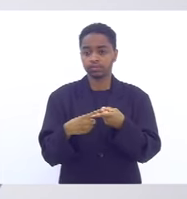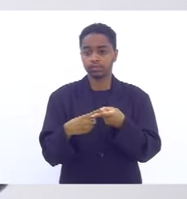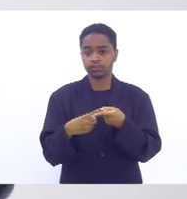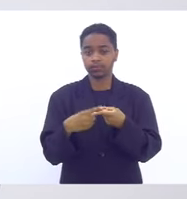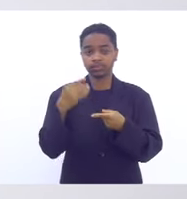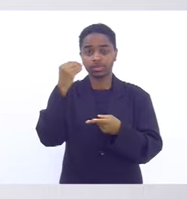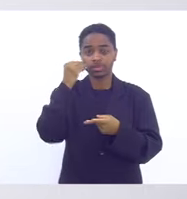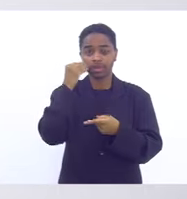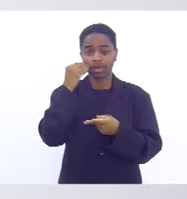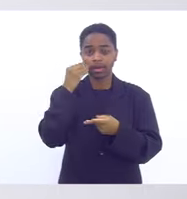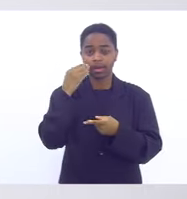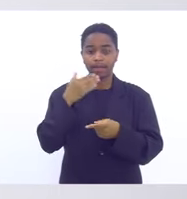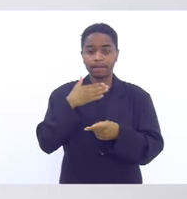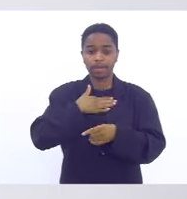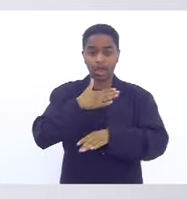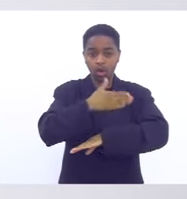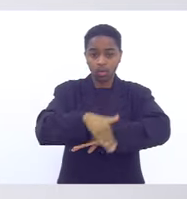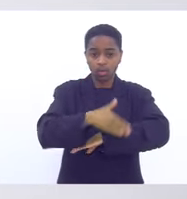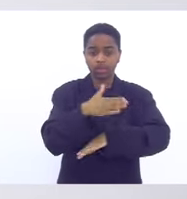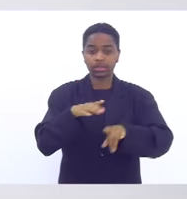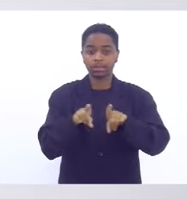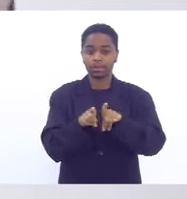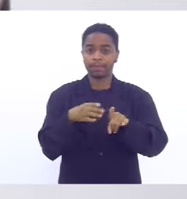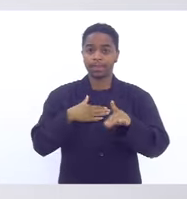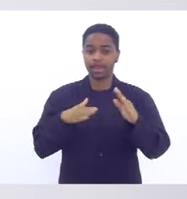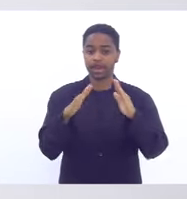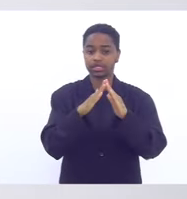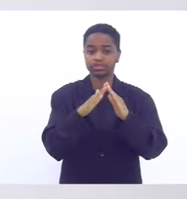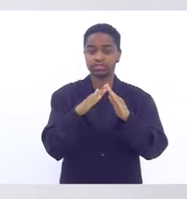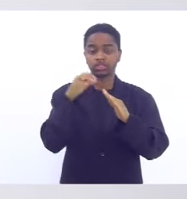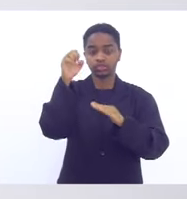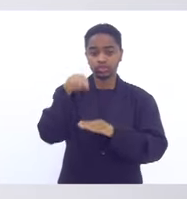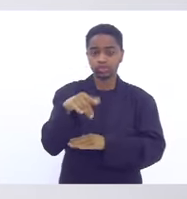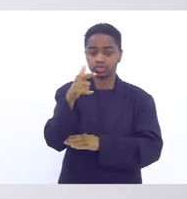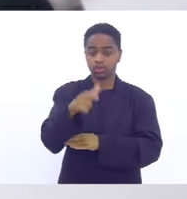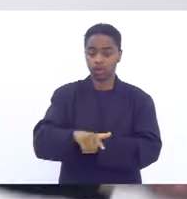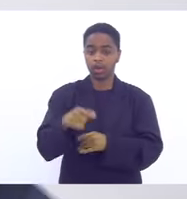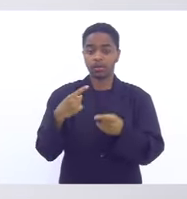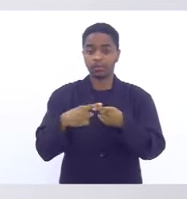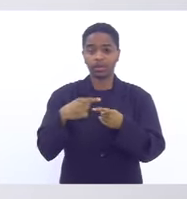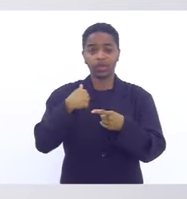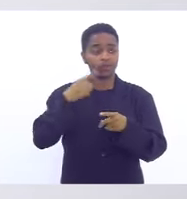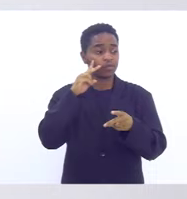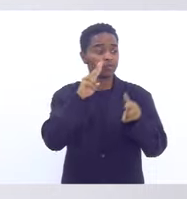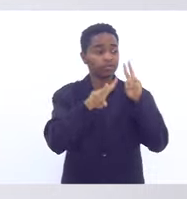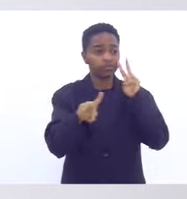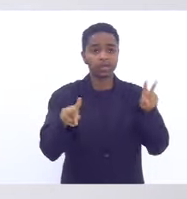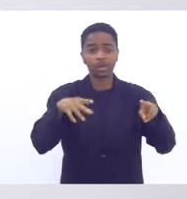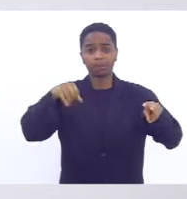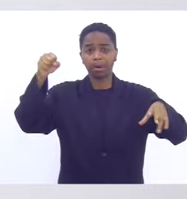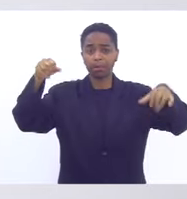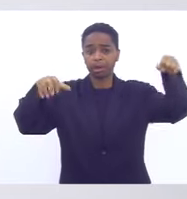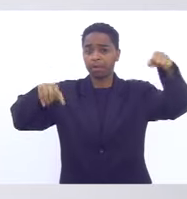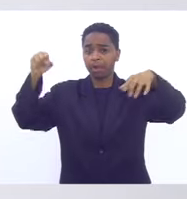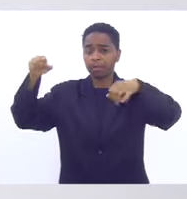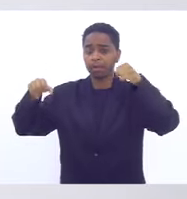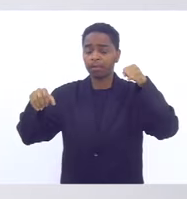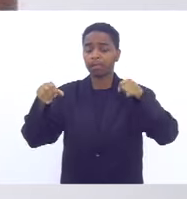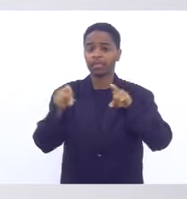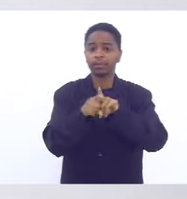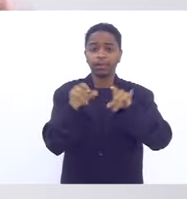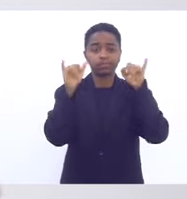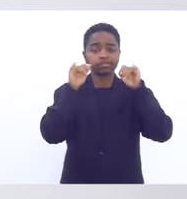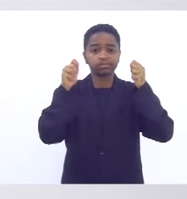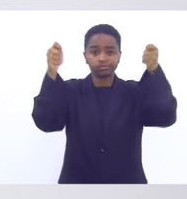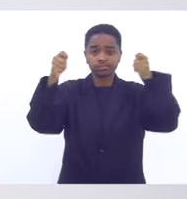da minha rua, da minha casa, voltasse. Porque eu olhava no entorno, todo mundo apagado, as pessoas fazendo manifestação da rua. Chegou ao ponto da Enel